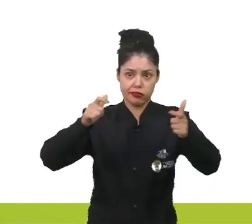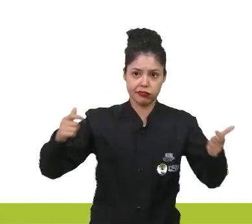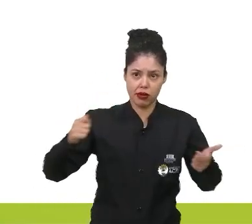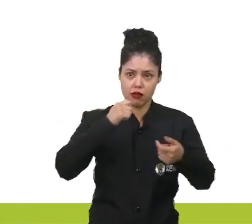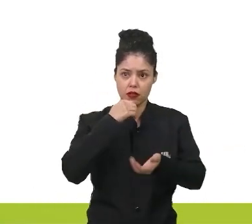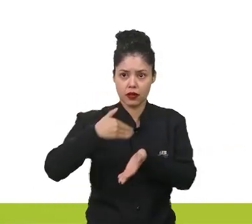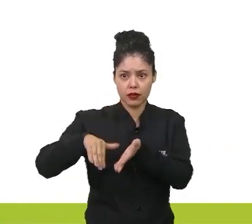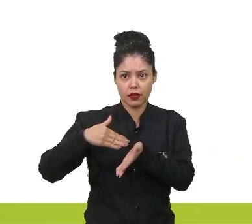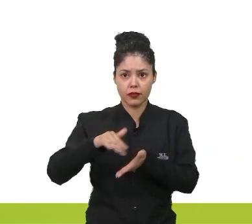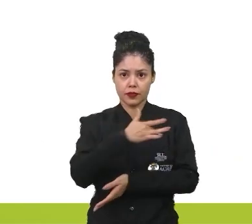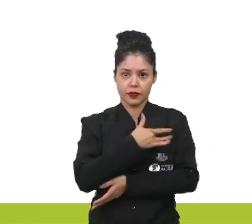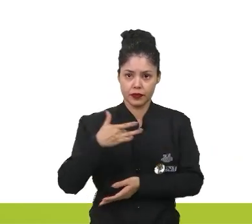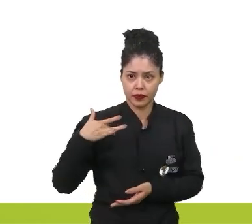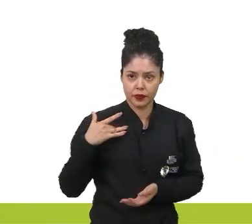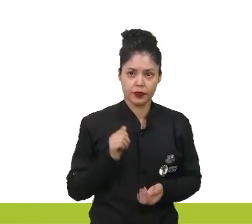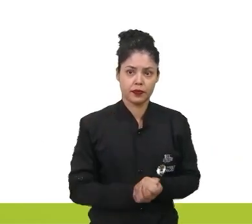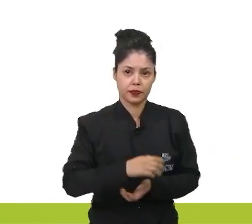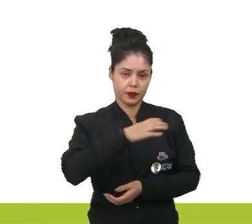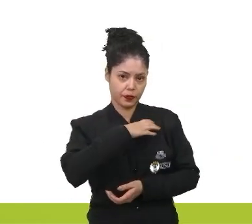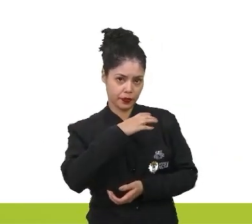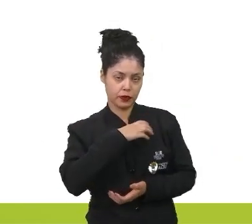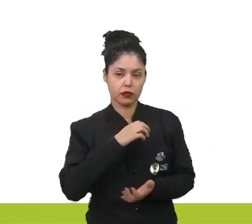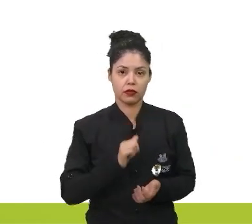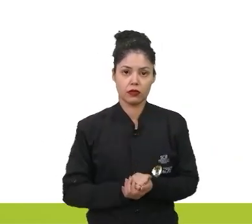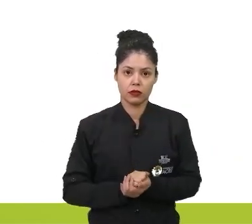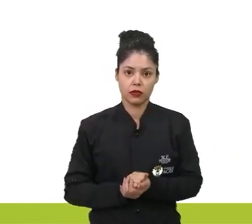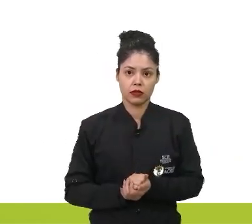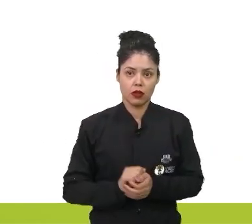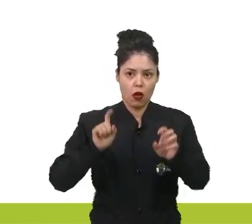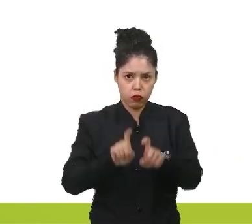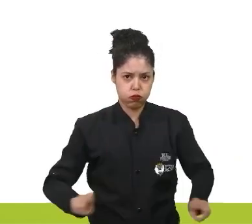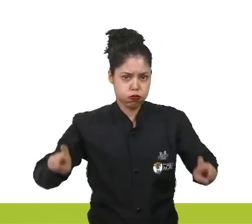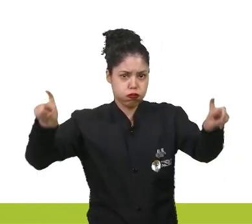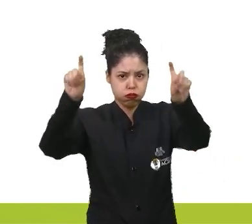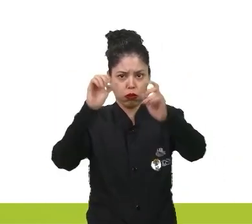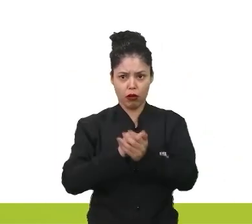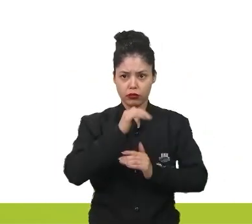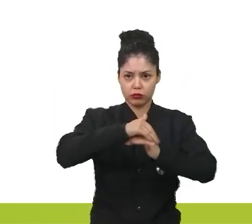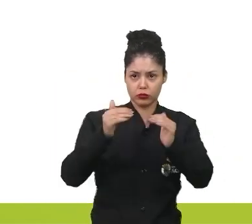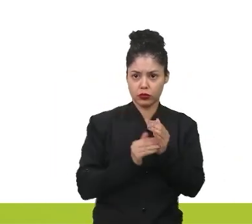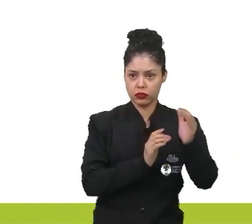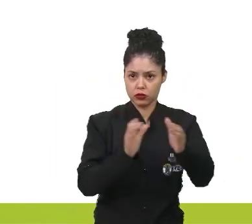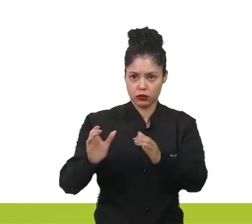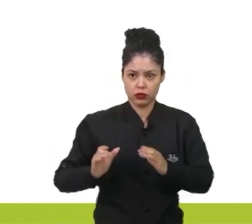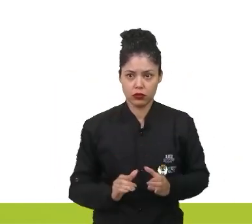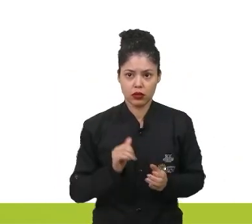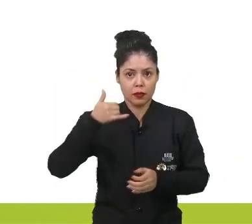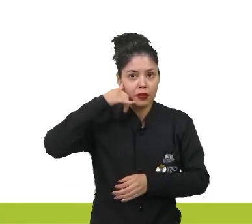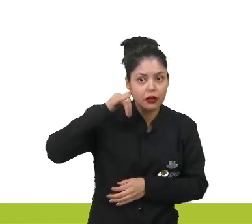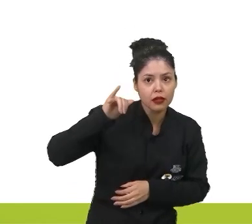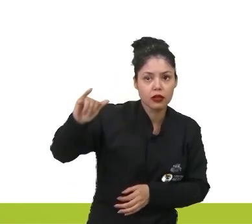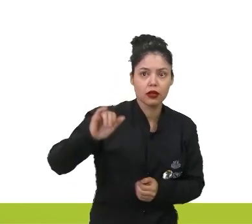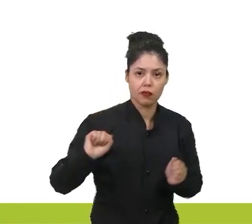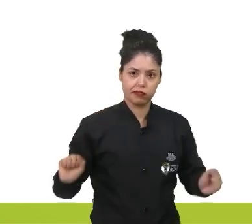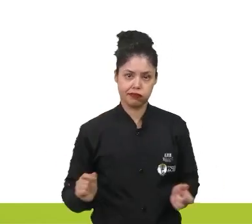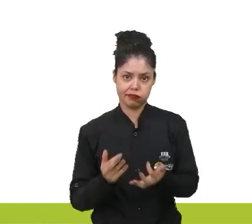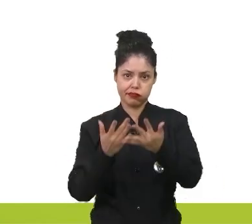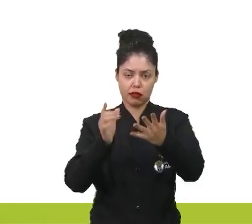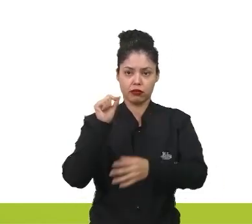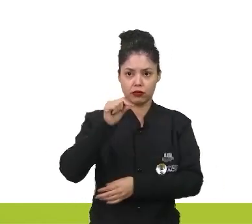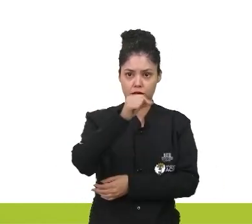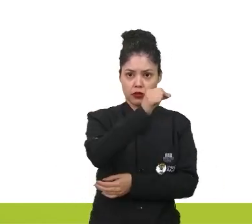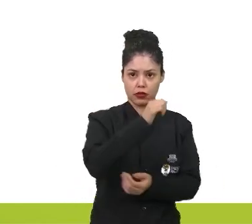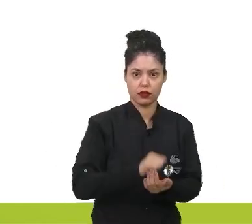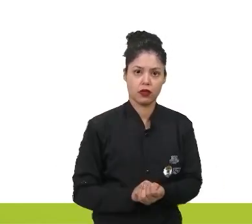a Secretaria de Saúde de uma cidade detetizou todos os bairros de modo a evitar a proliferação do mosquito